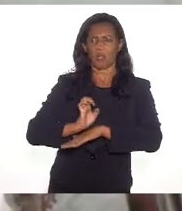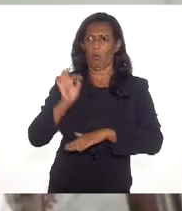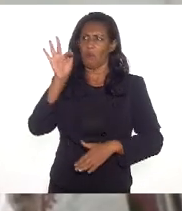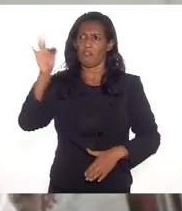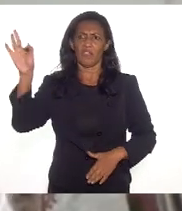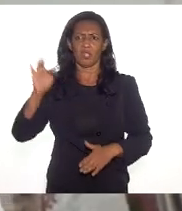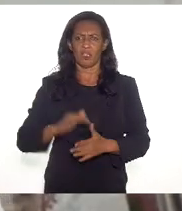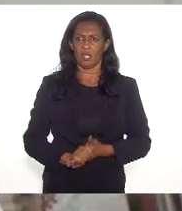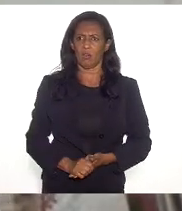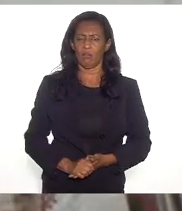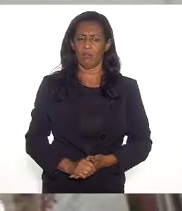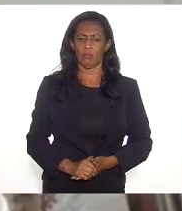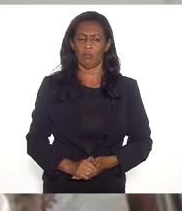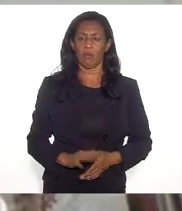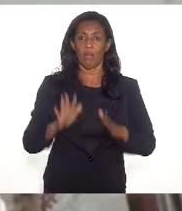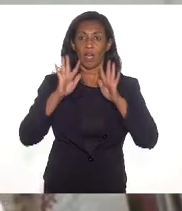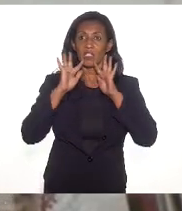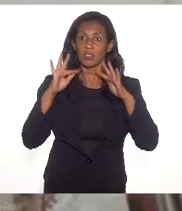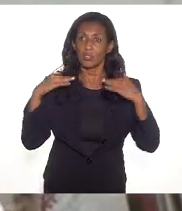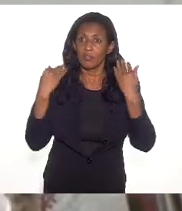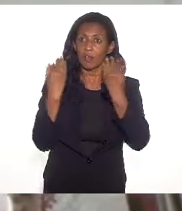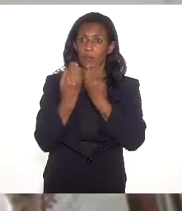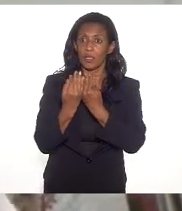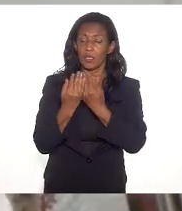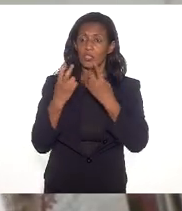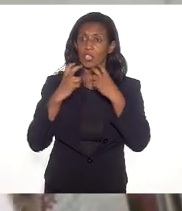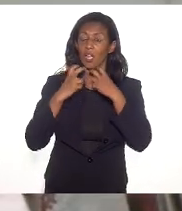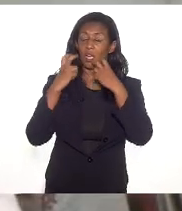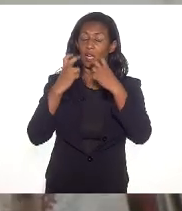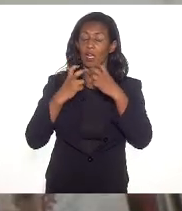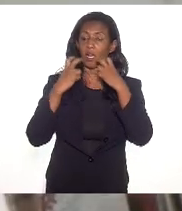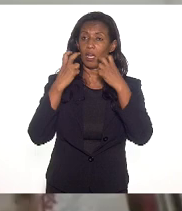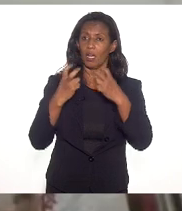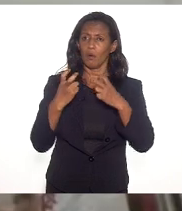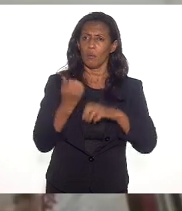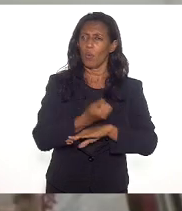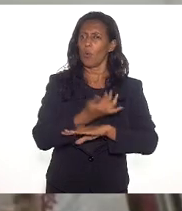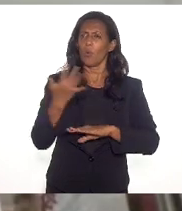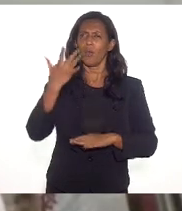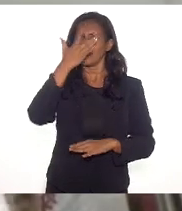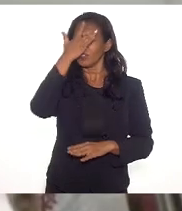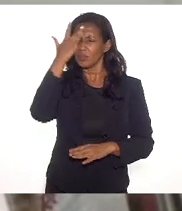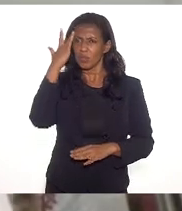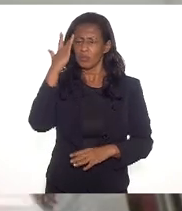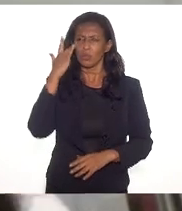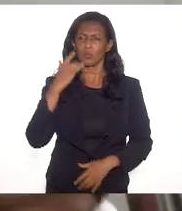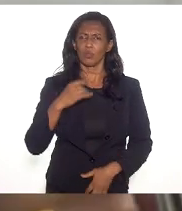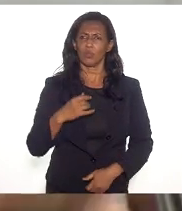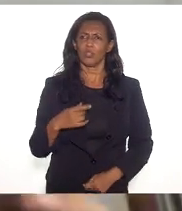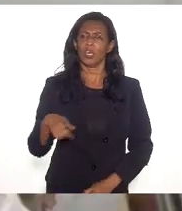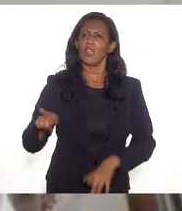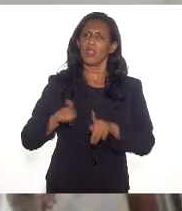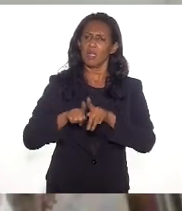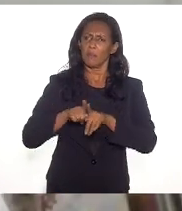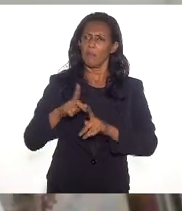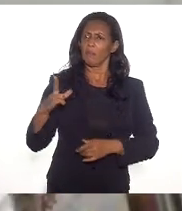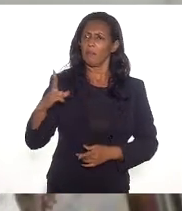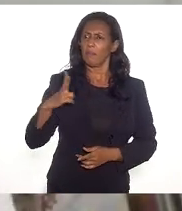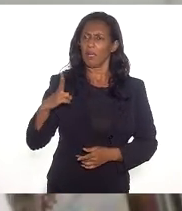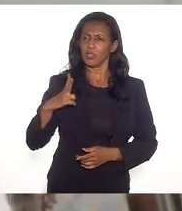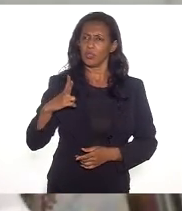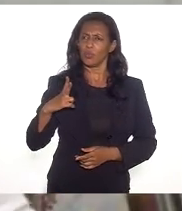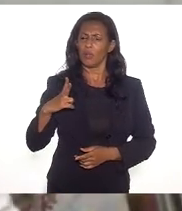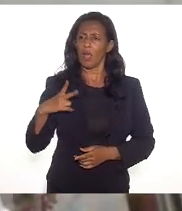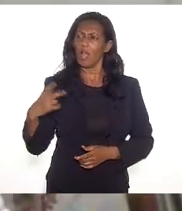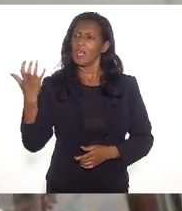federal. As famílias clamam, haja vista, a quantidade de pessoas, inclusive da rede particular, que